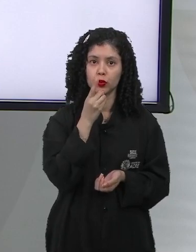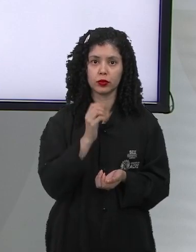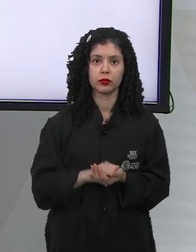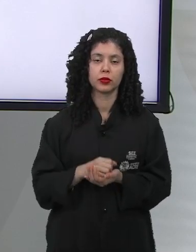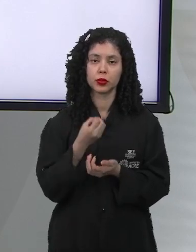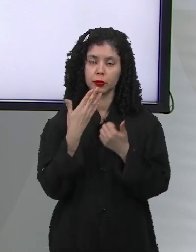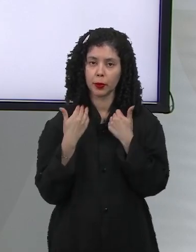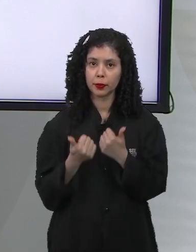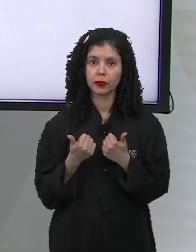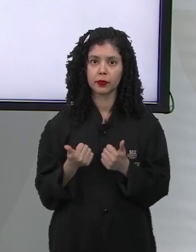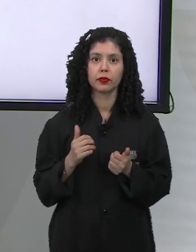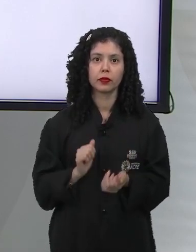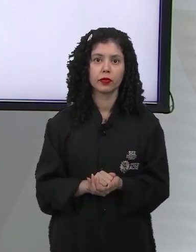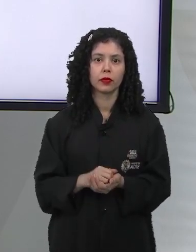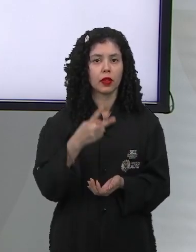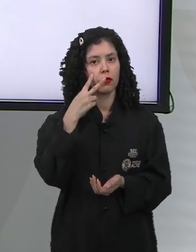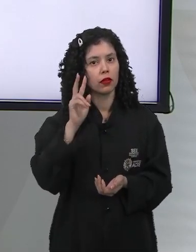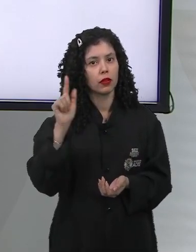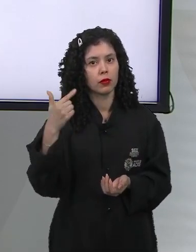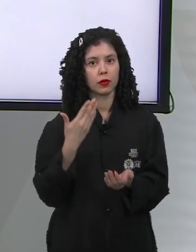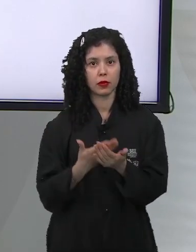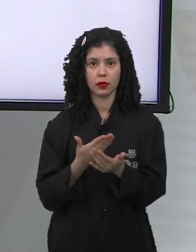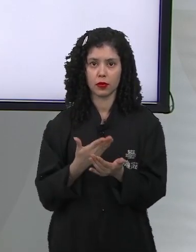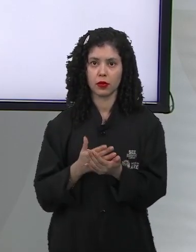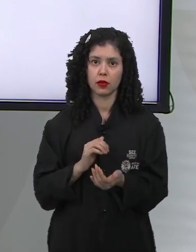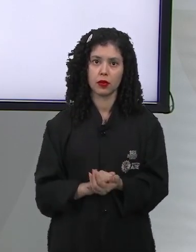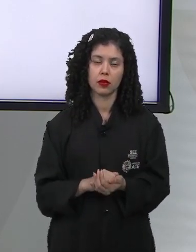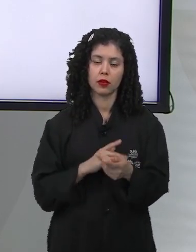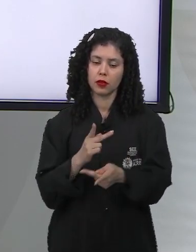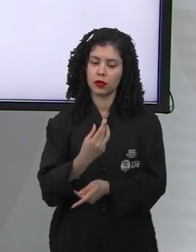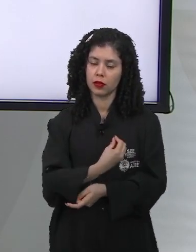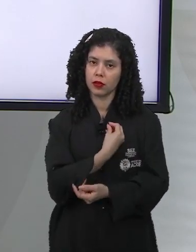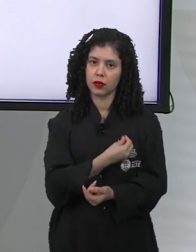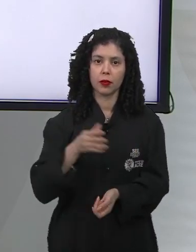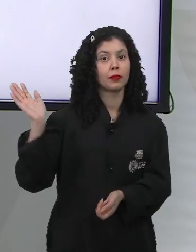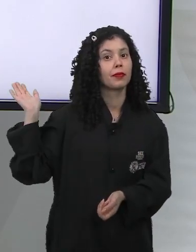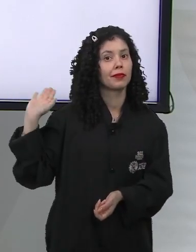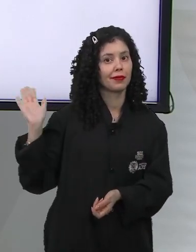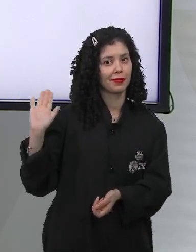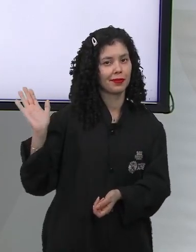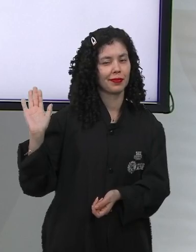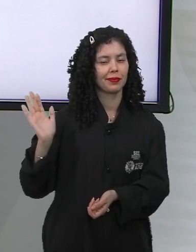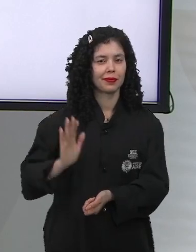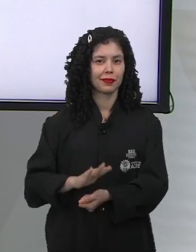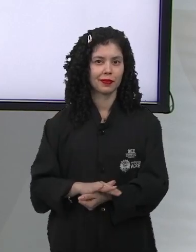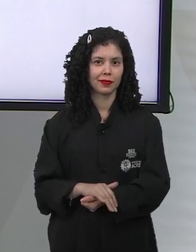Tudo bem? Então, vejo vocês na próxima aula de projeto de vida. Tchau, tchau!